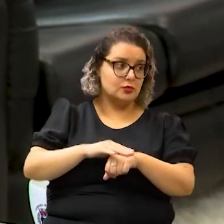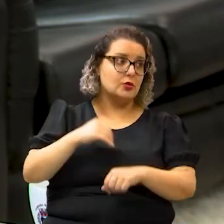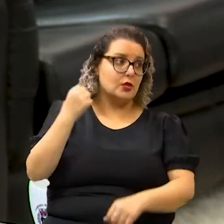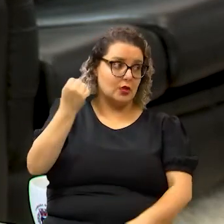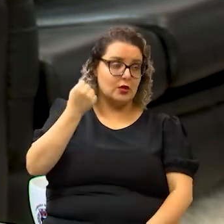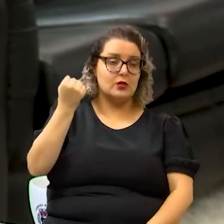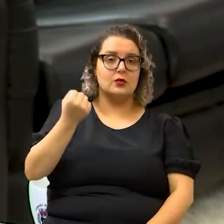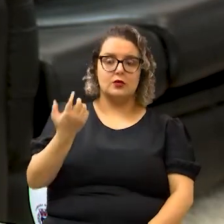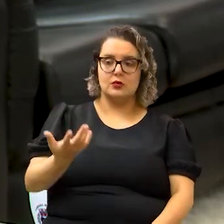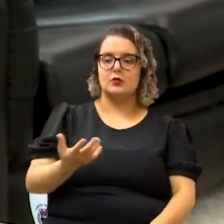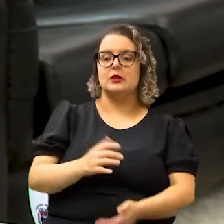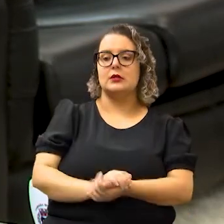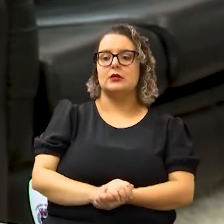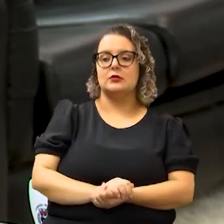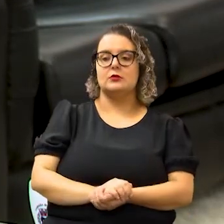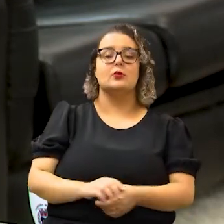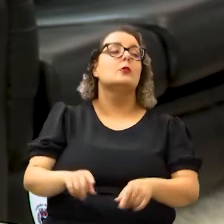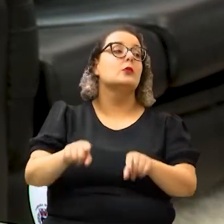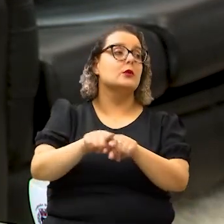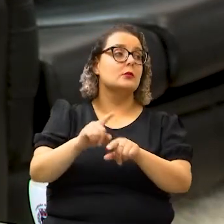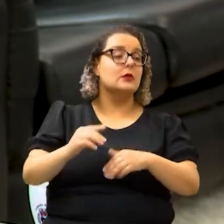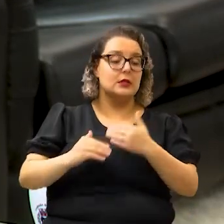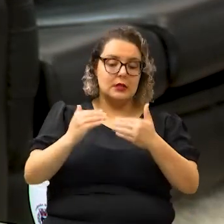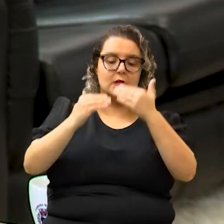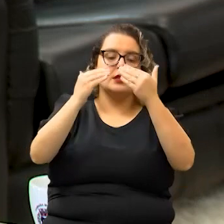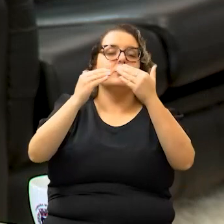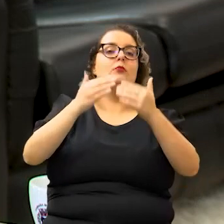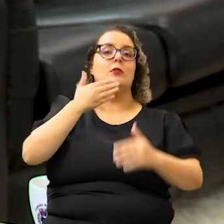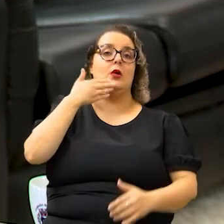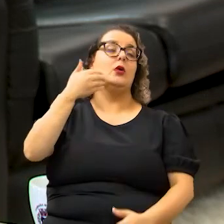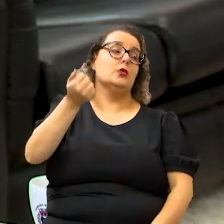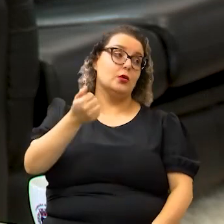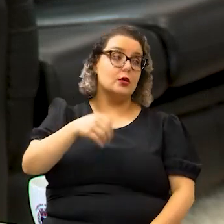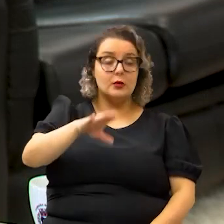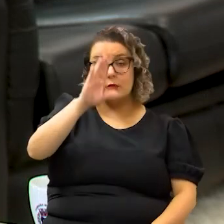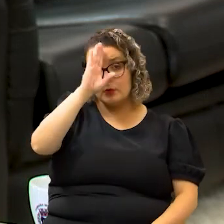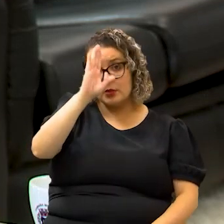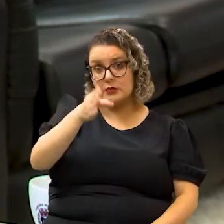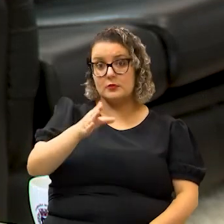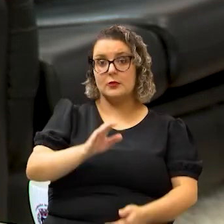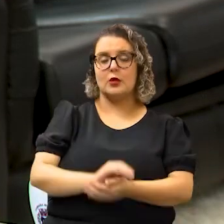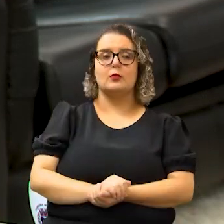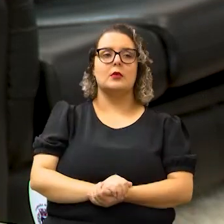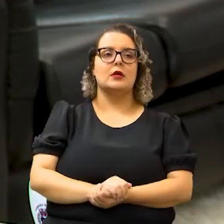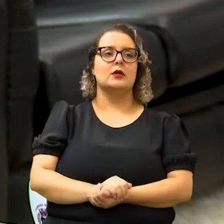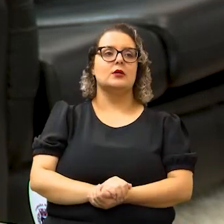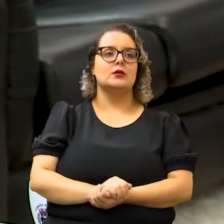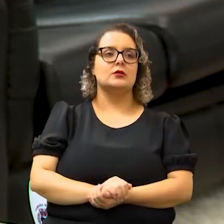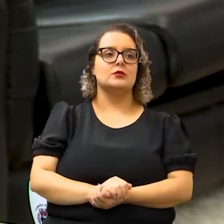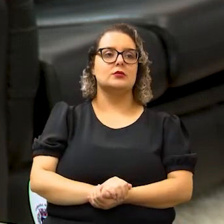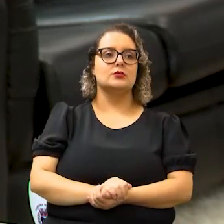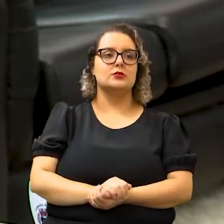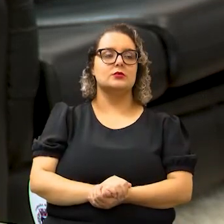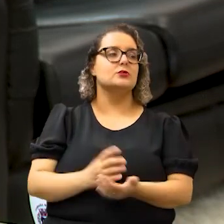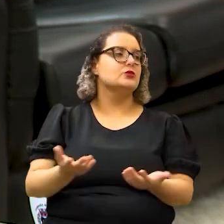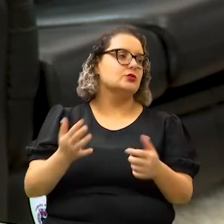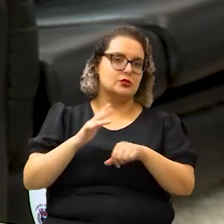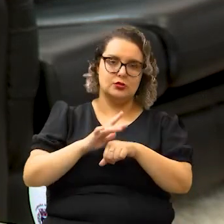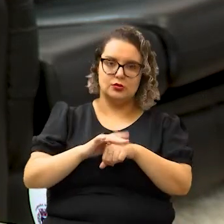a doenças, agravamento de moléstias, quanto na recuperação, principalmente de